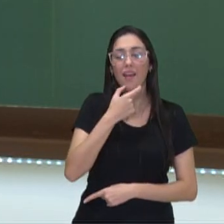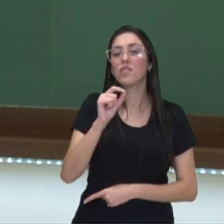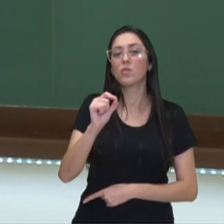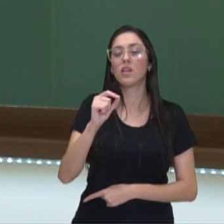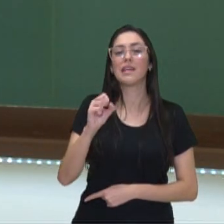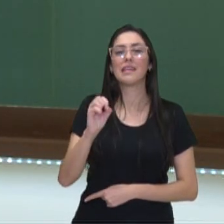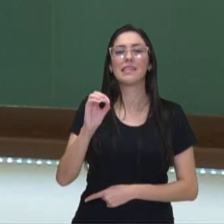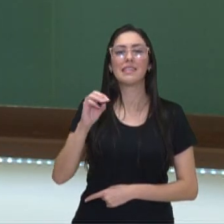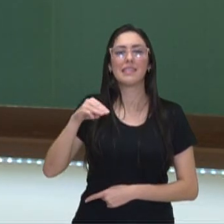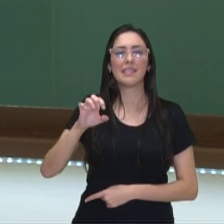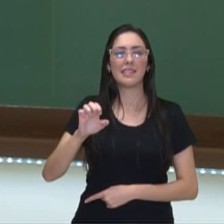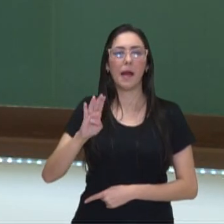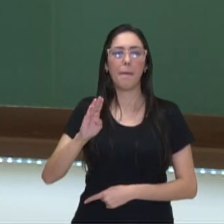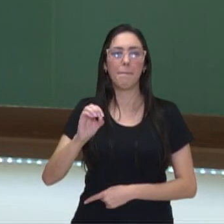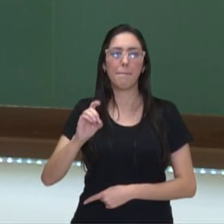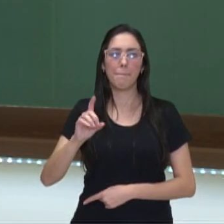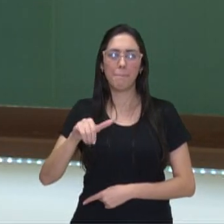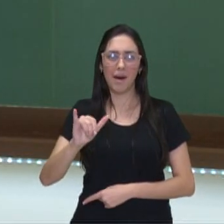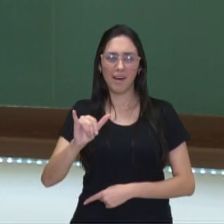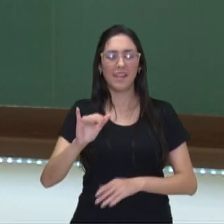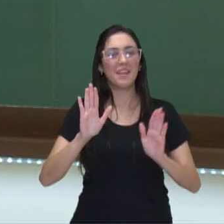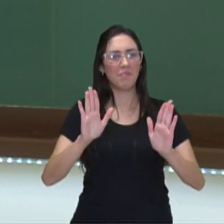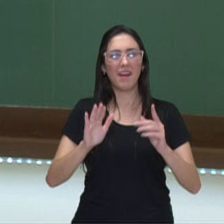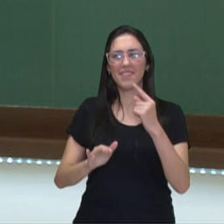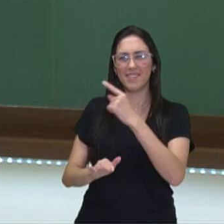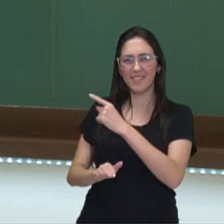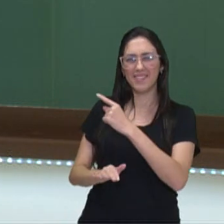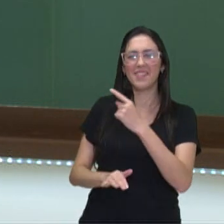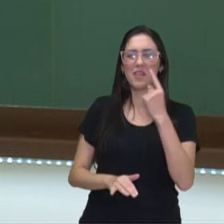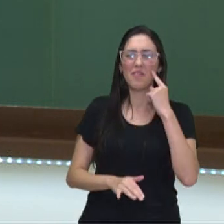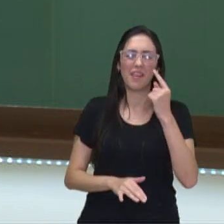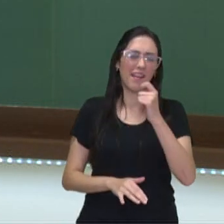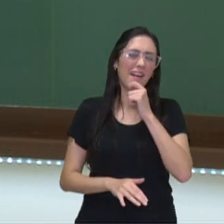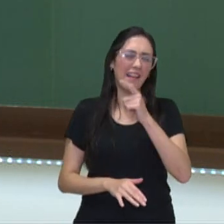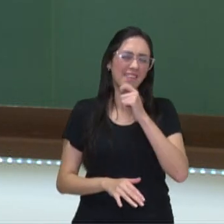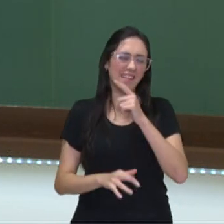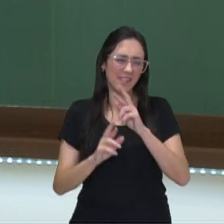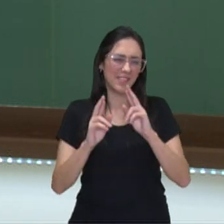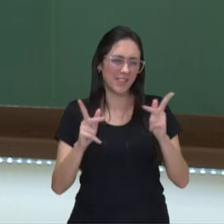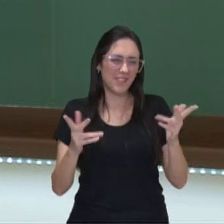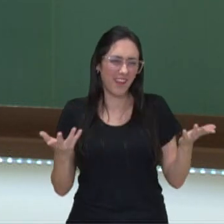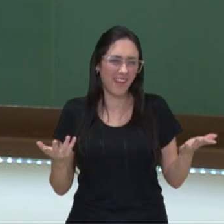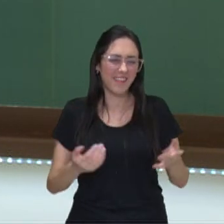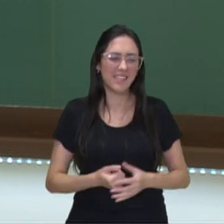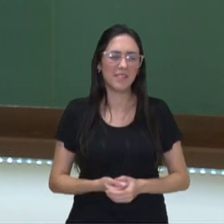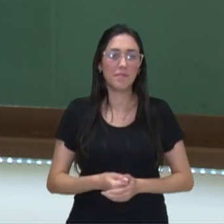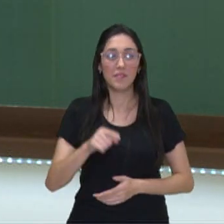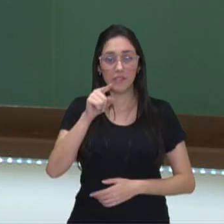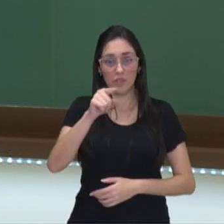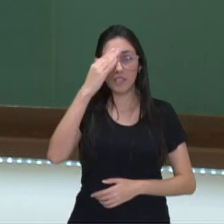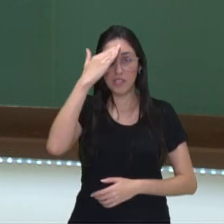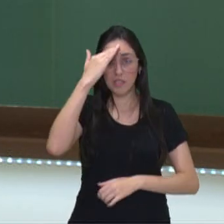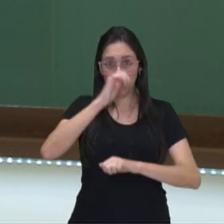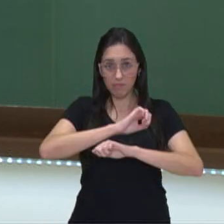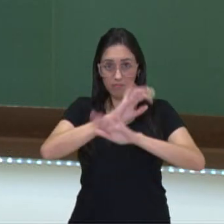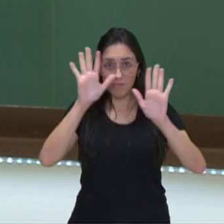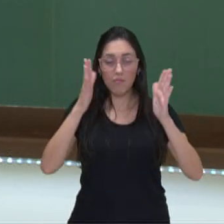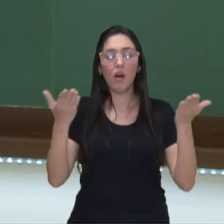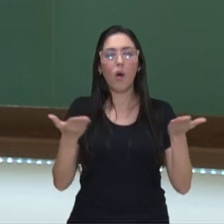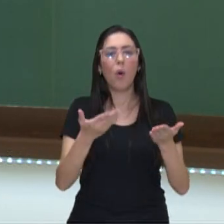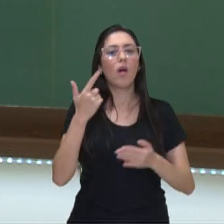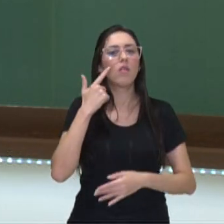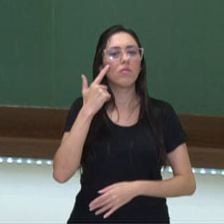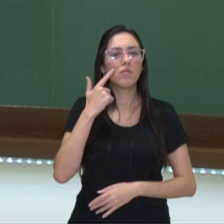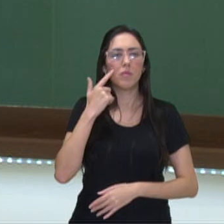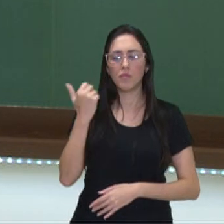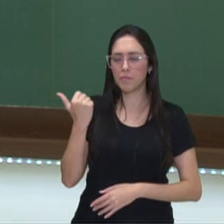e o yes, você lê isso e se diverte. Agora que você já entendeu a mensagem, vamos dar uma analisada nessa